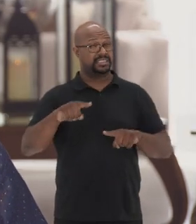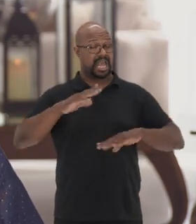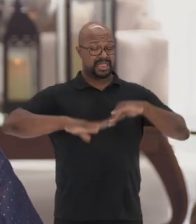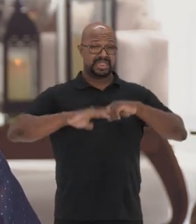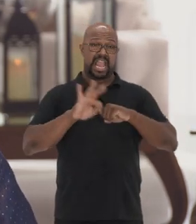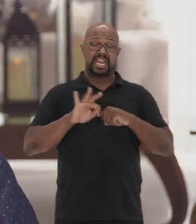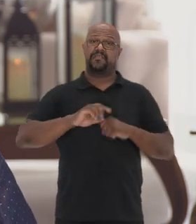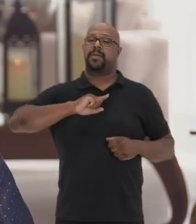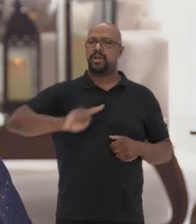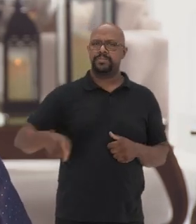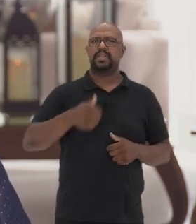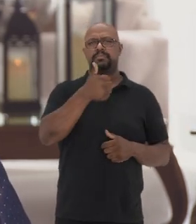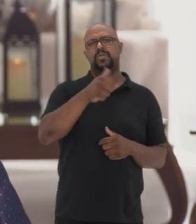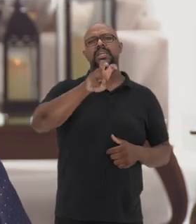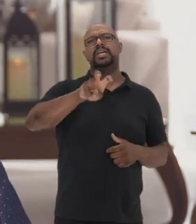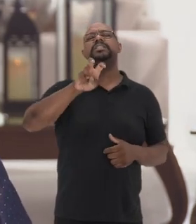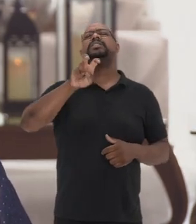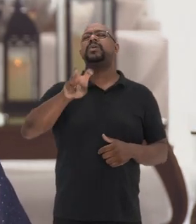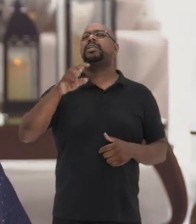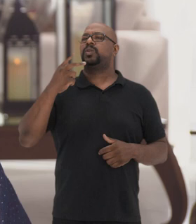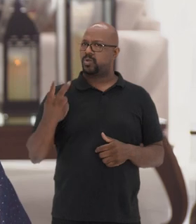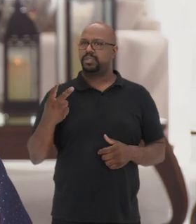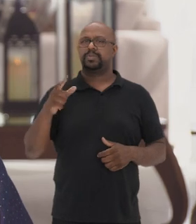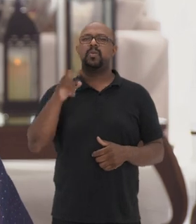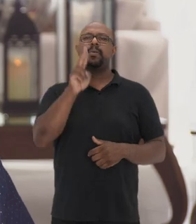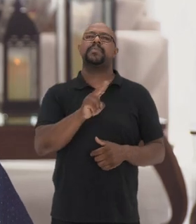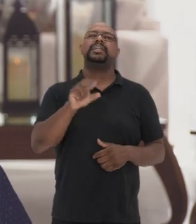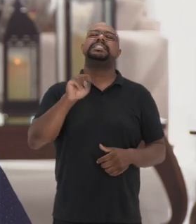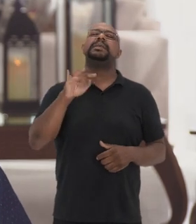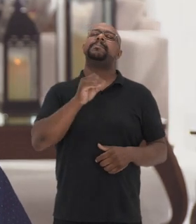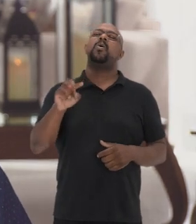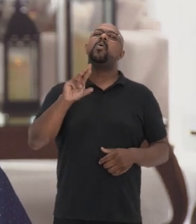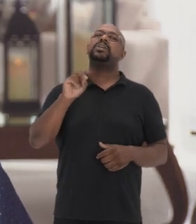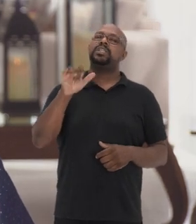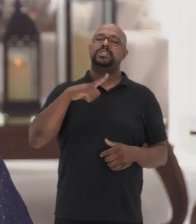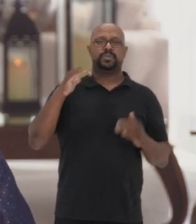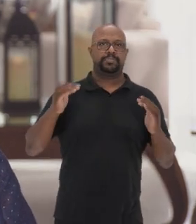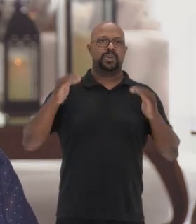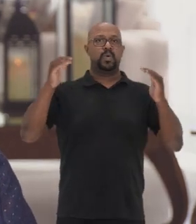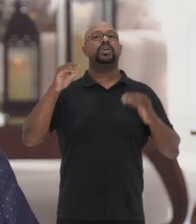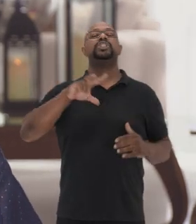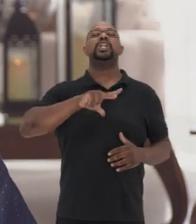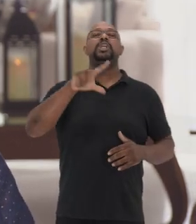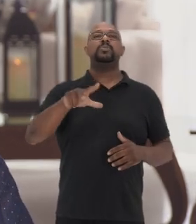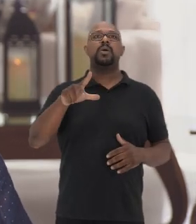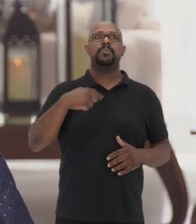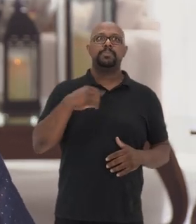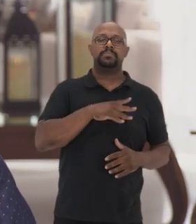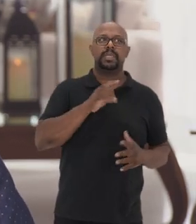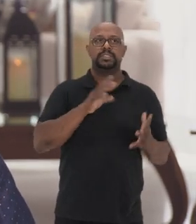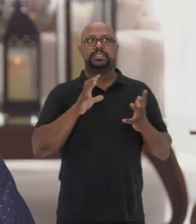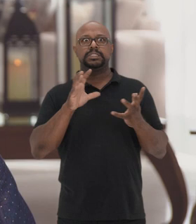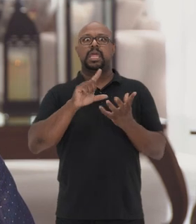proibida em 1552 pelo Padre Simão Rodrigues superior da ordem de Lisboa por medo do Tiro sair pela